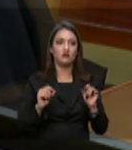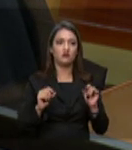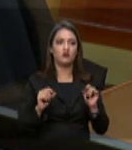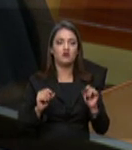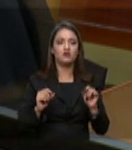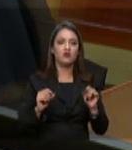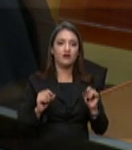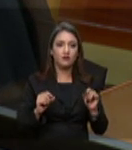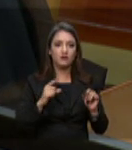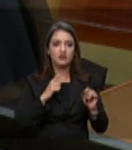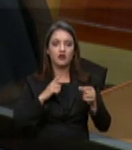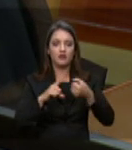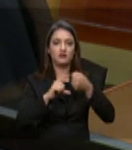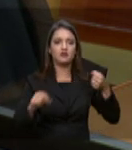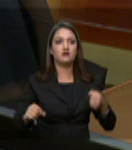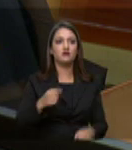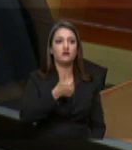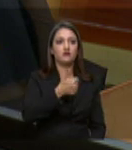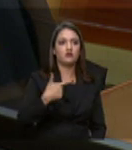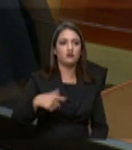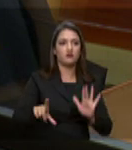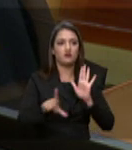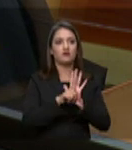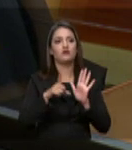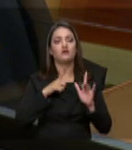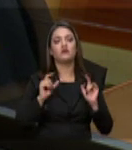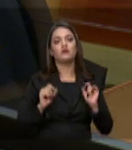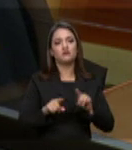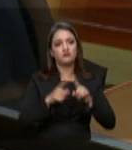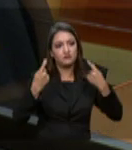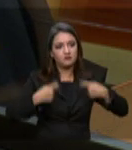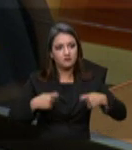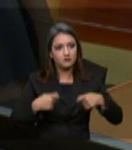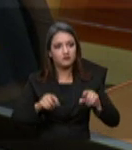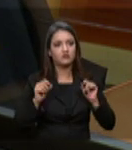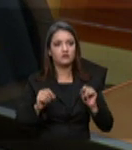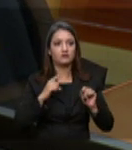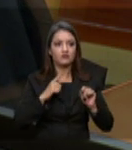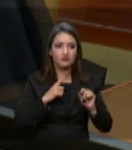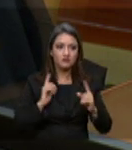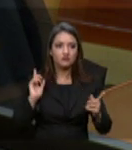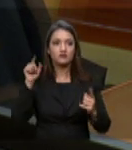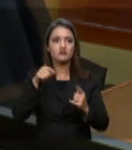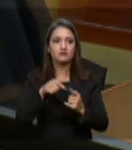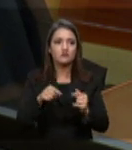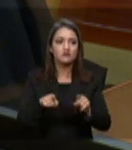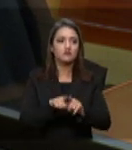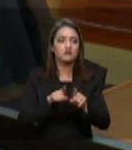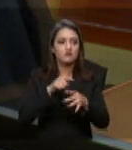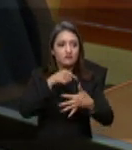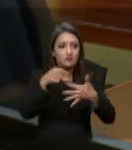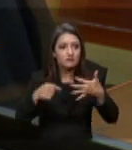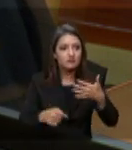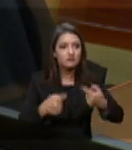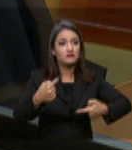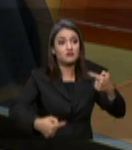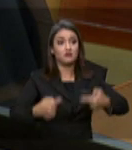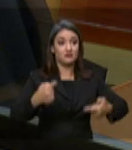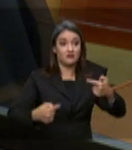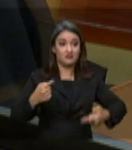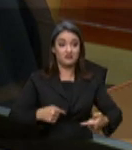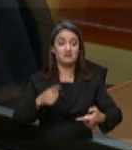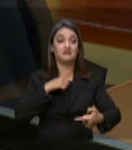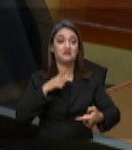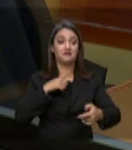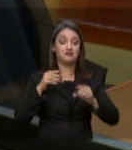político previsto no artigo 12 da lei 7170 de 83 é necessário além da motivação e os objetivos políticos do a gente que